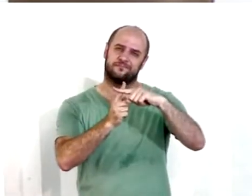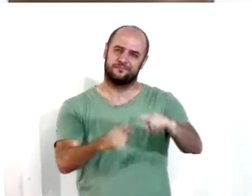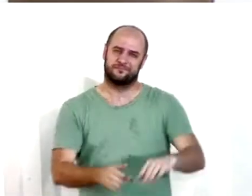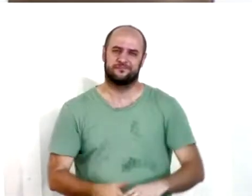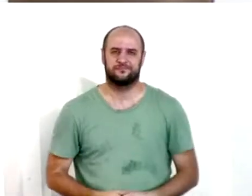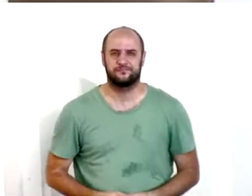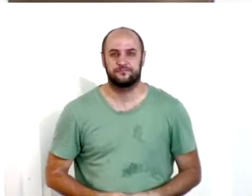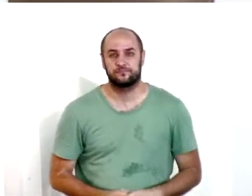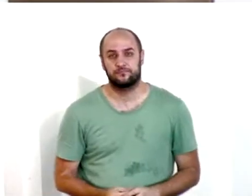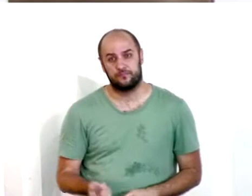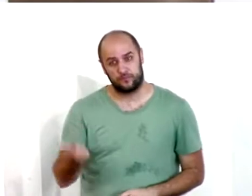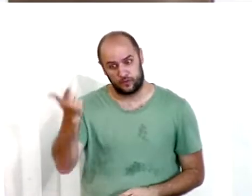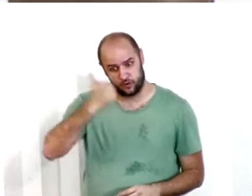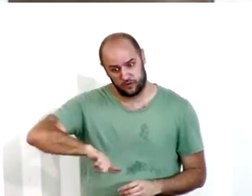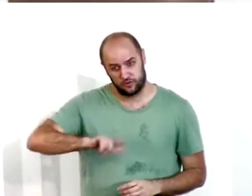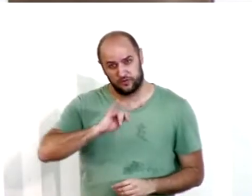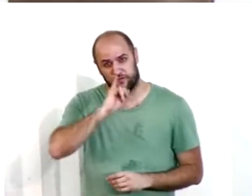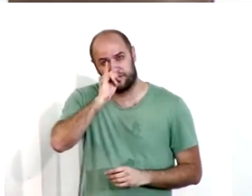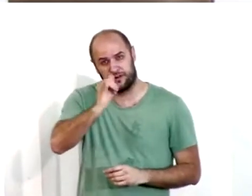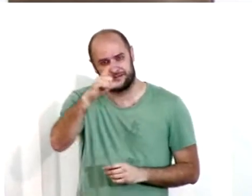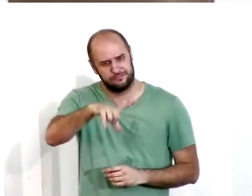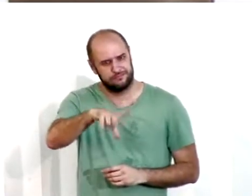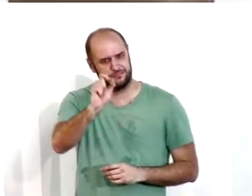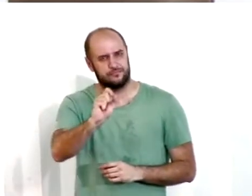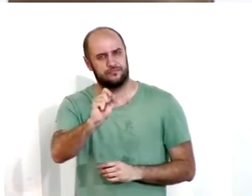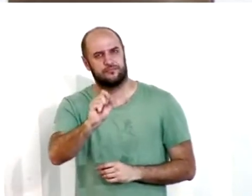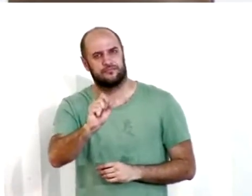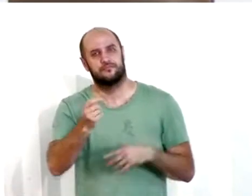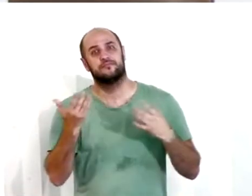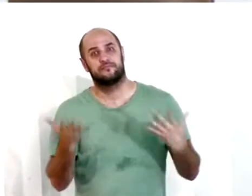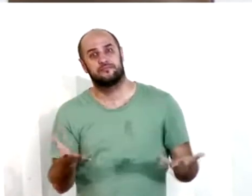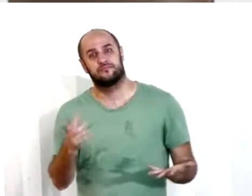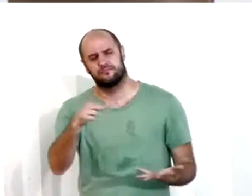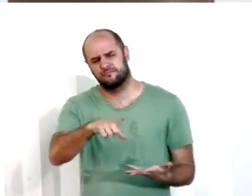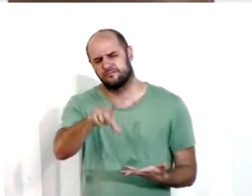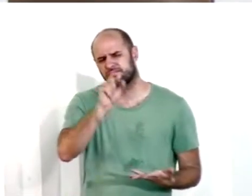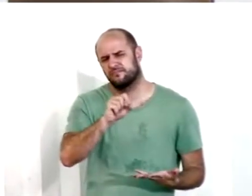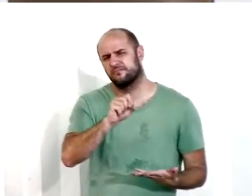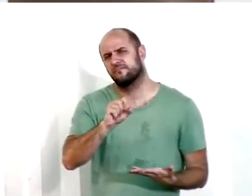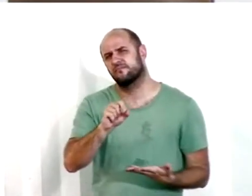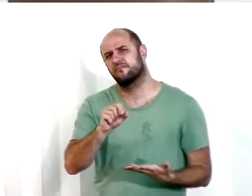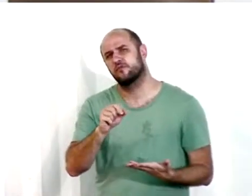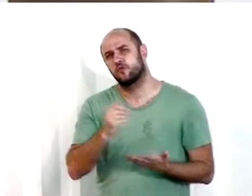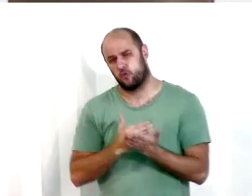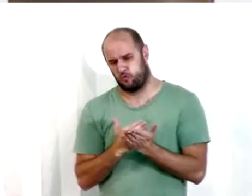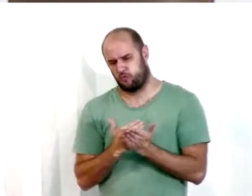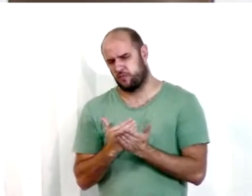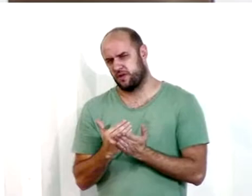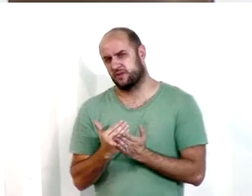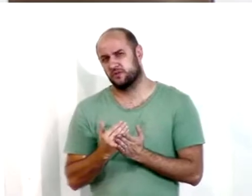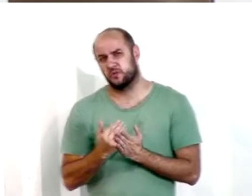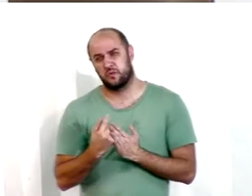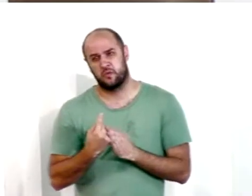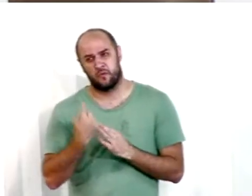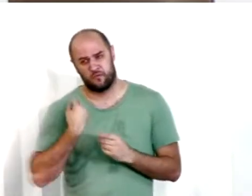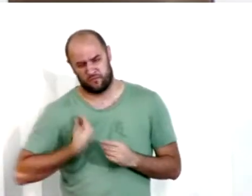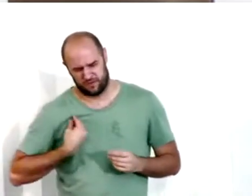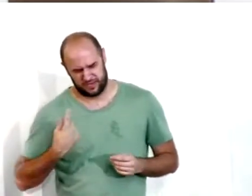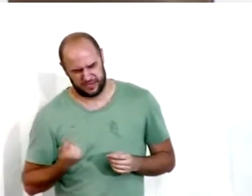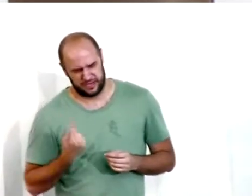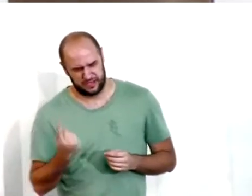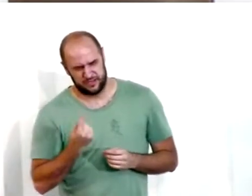E ele volta a dizer predestinados, ou seja, o que começou na eternidade